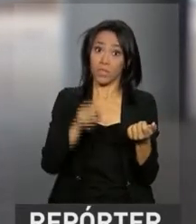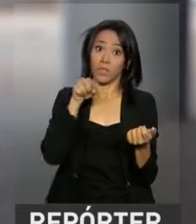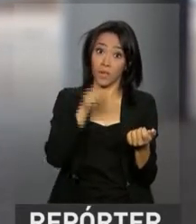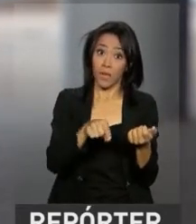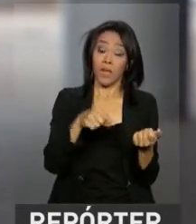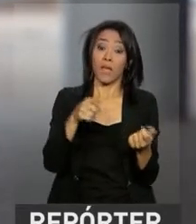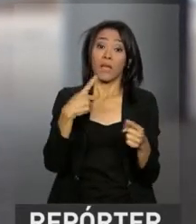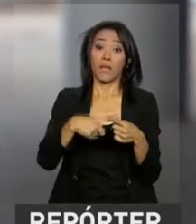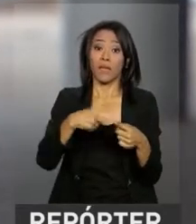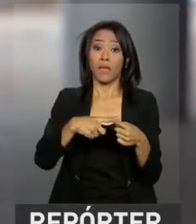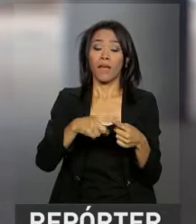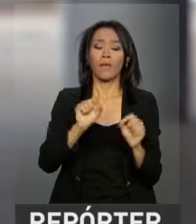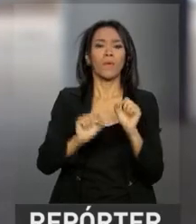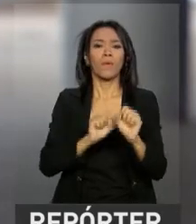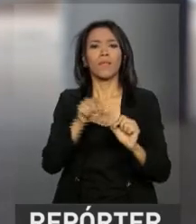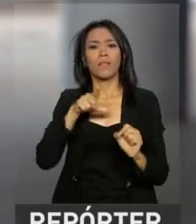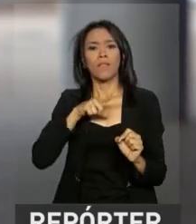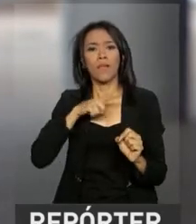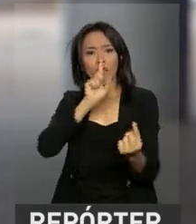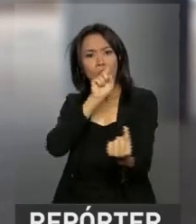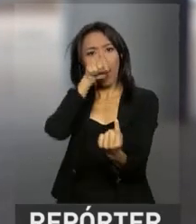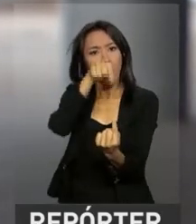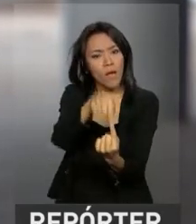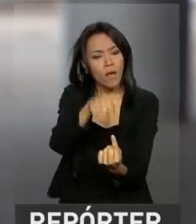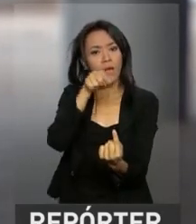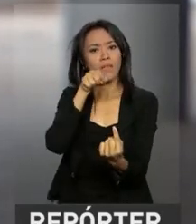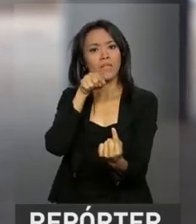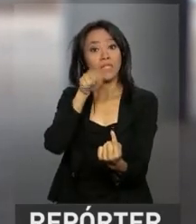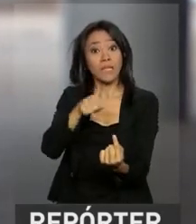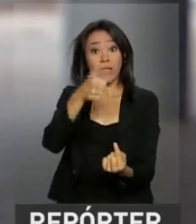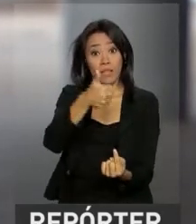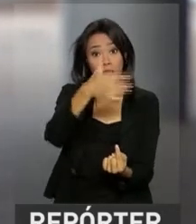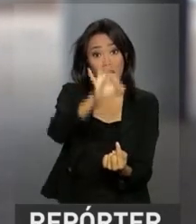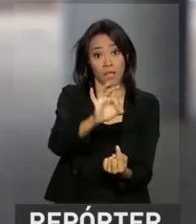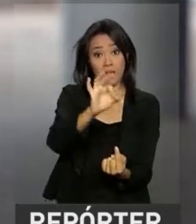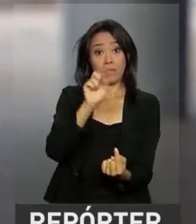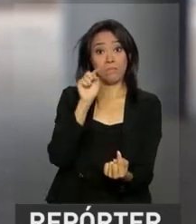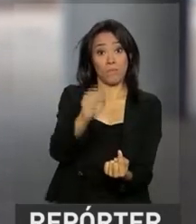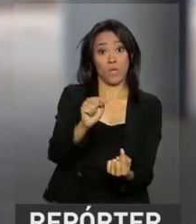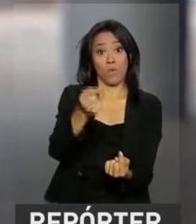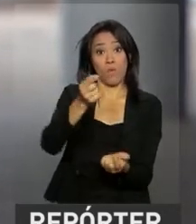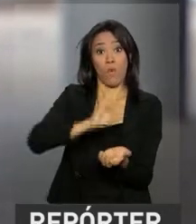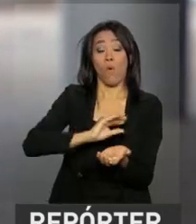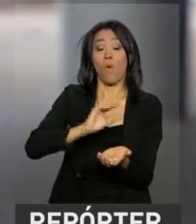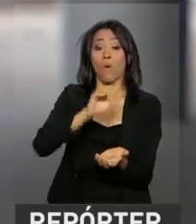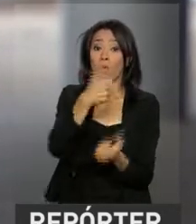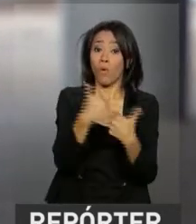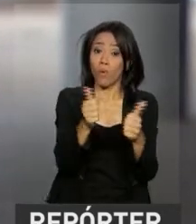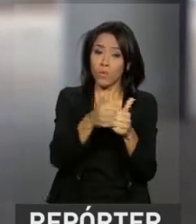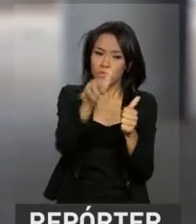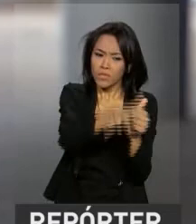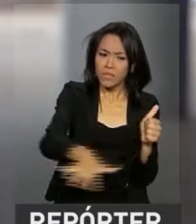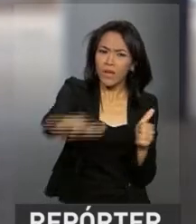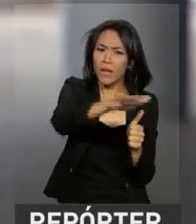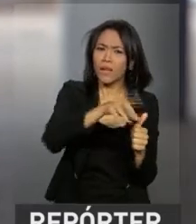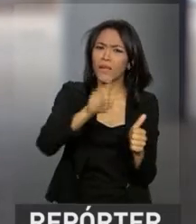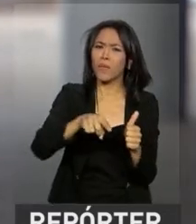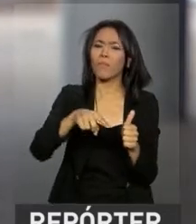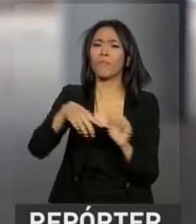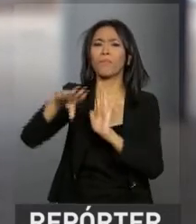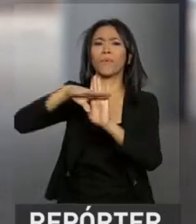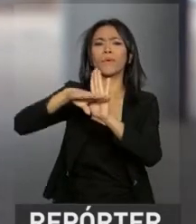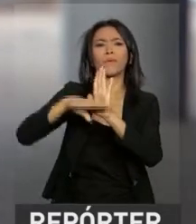Refrota 17, que tem a meta de financiar 10 mil ônibus do ProTransporte, que é um programa que